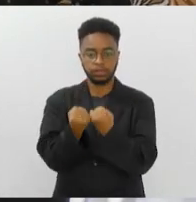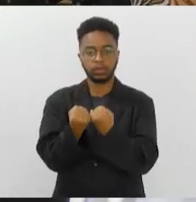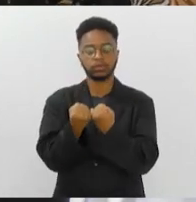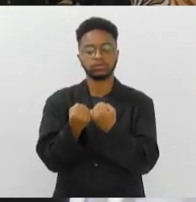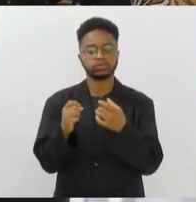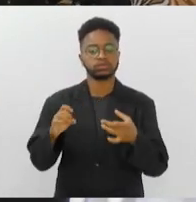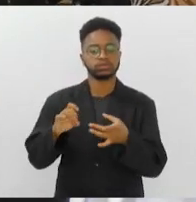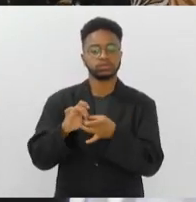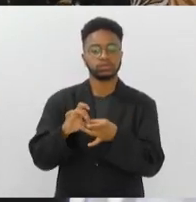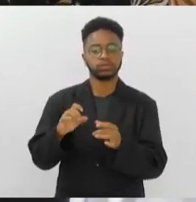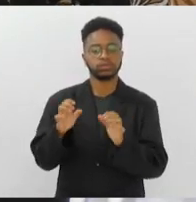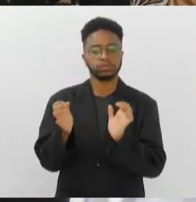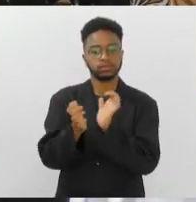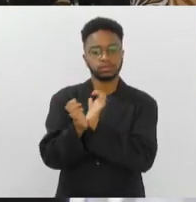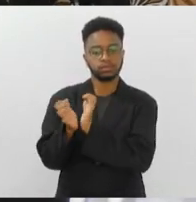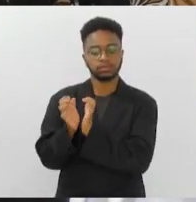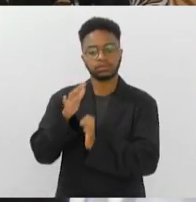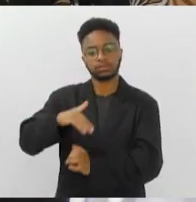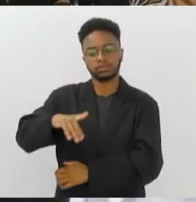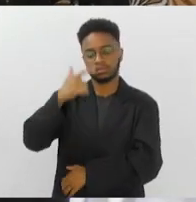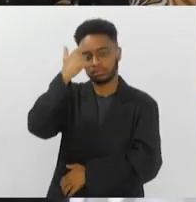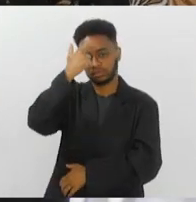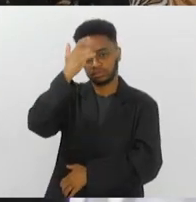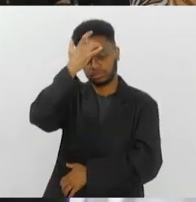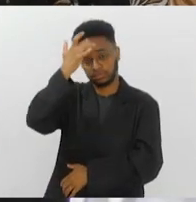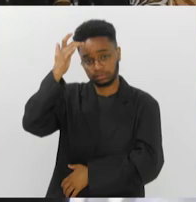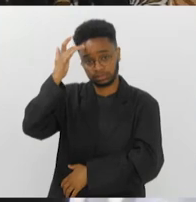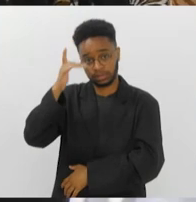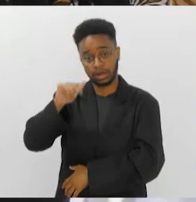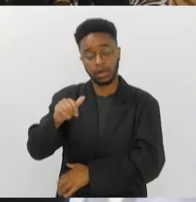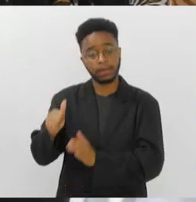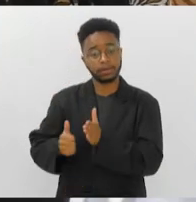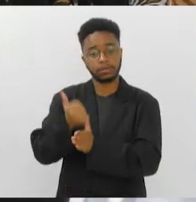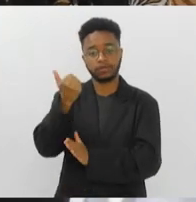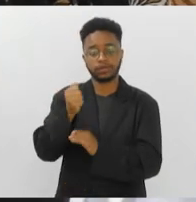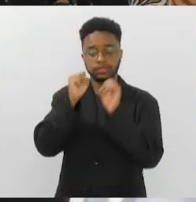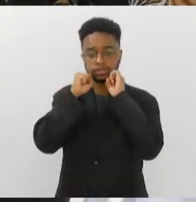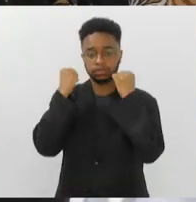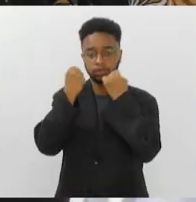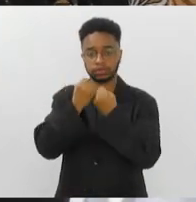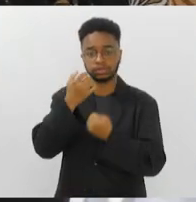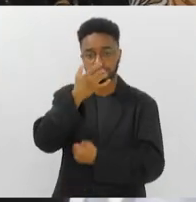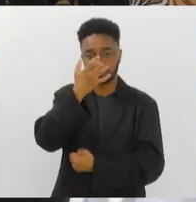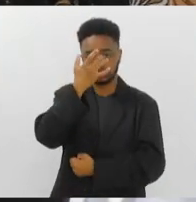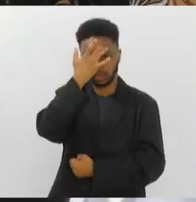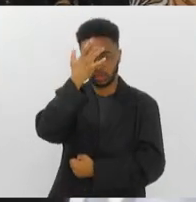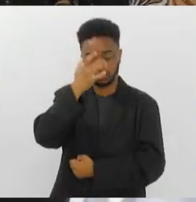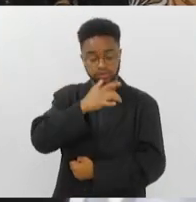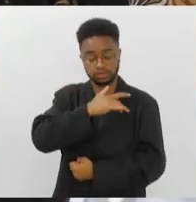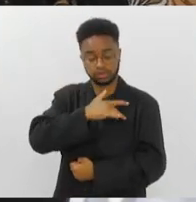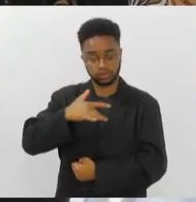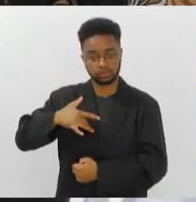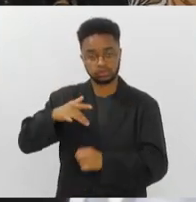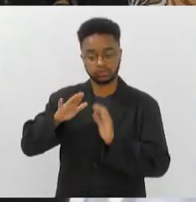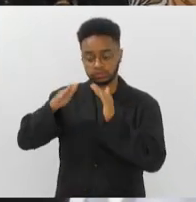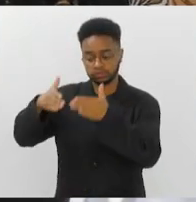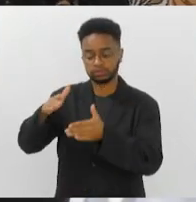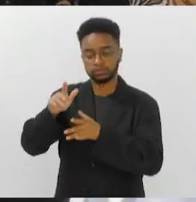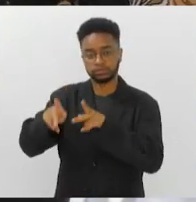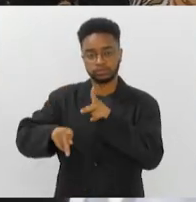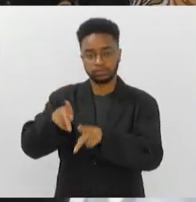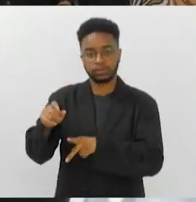a equipe de saúde mental, o primeiro simpósio de saúde da população preta, que, na verdade, foi um